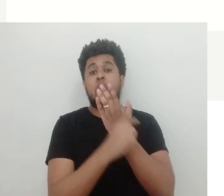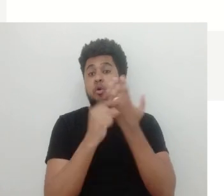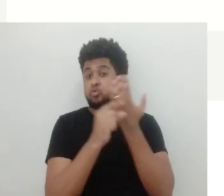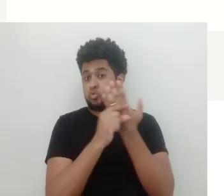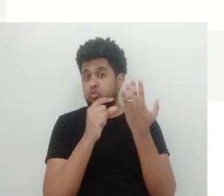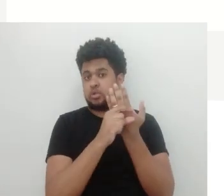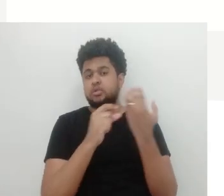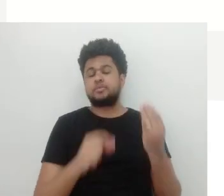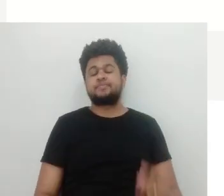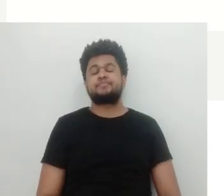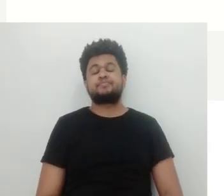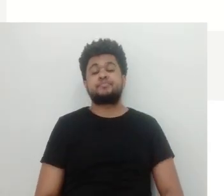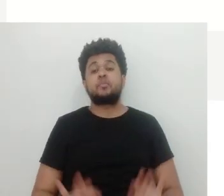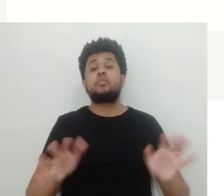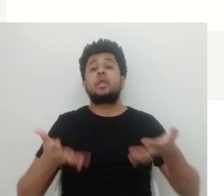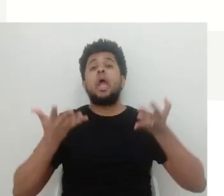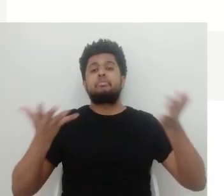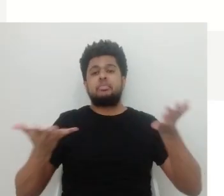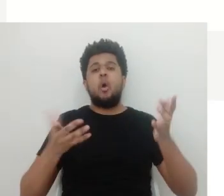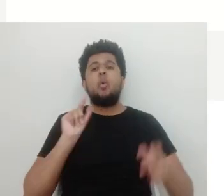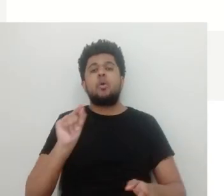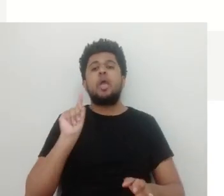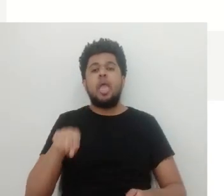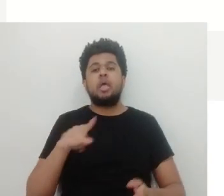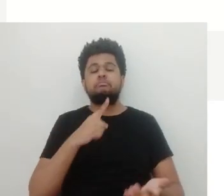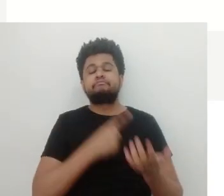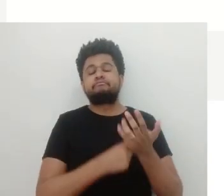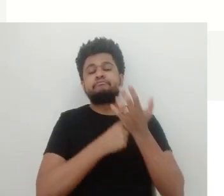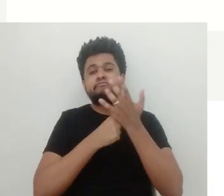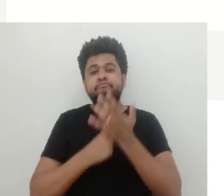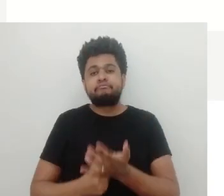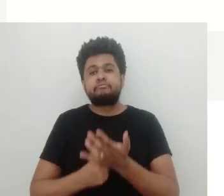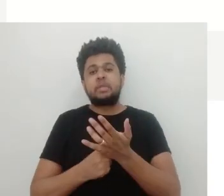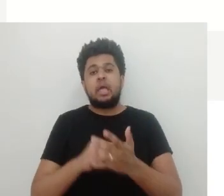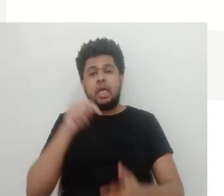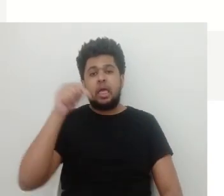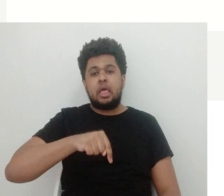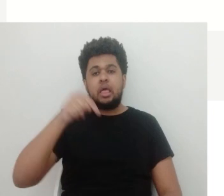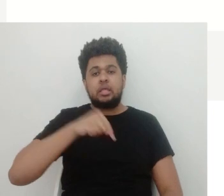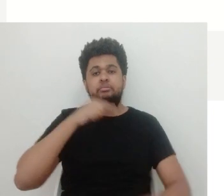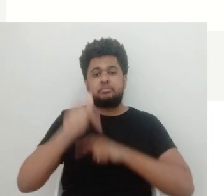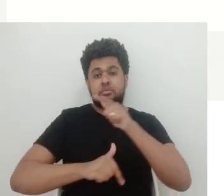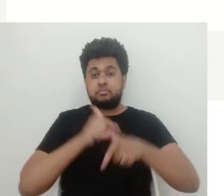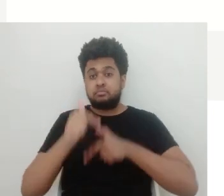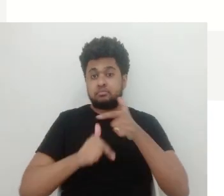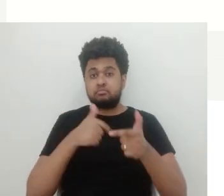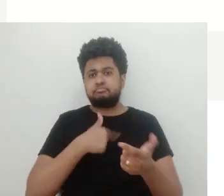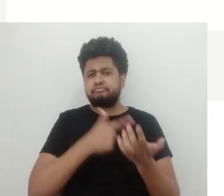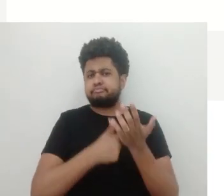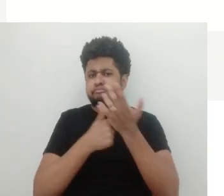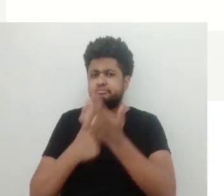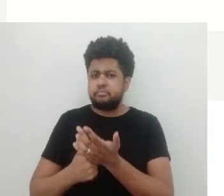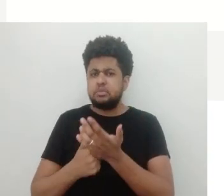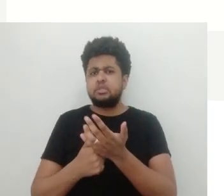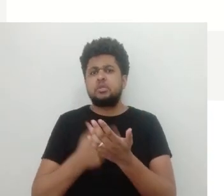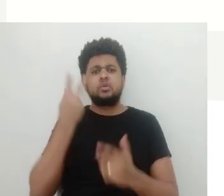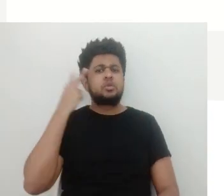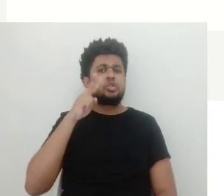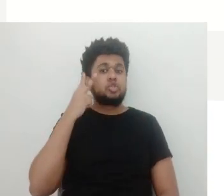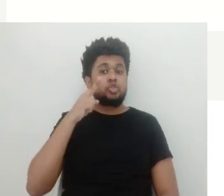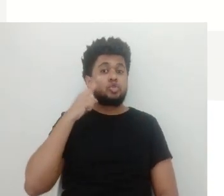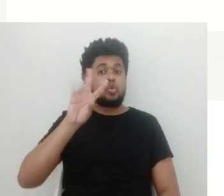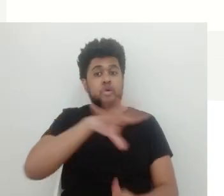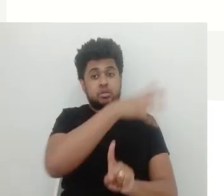história social, estudos literários e antropologia. Né? Mas como se dá esse convite? Esse convite, inclusive,